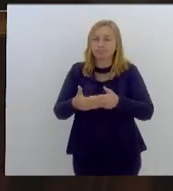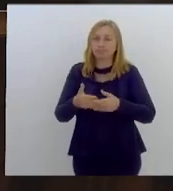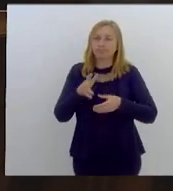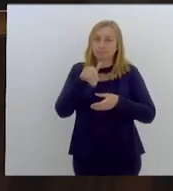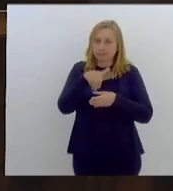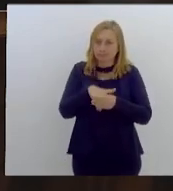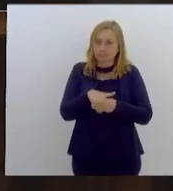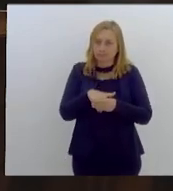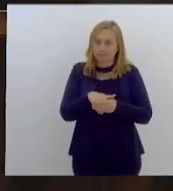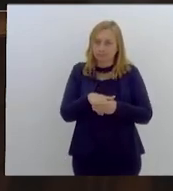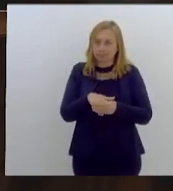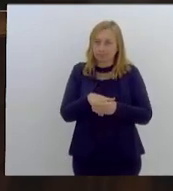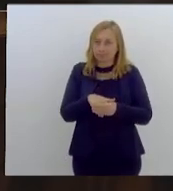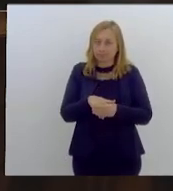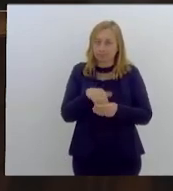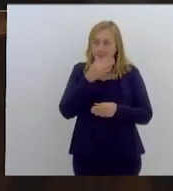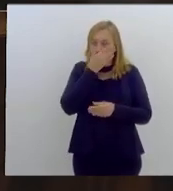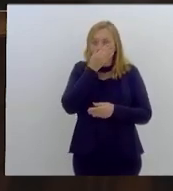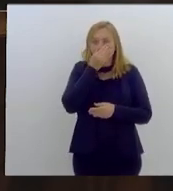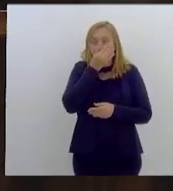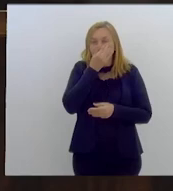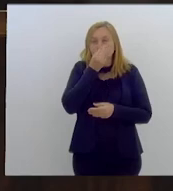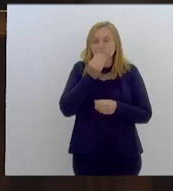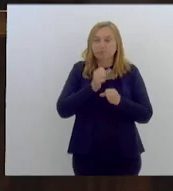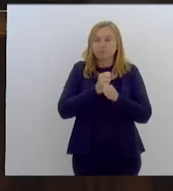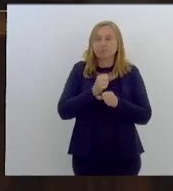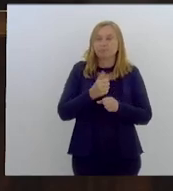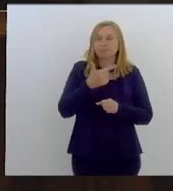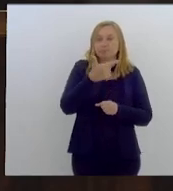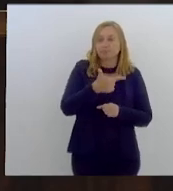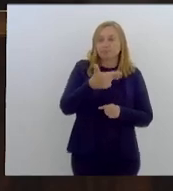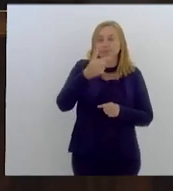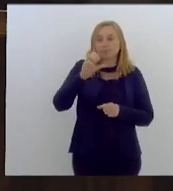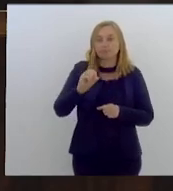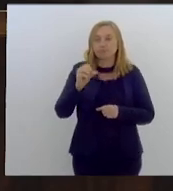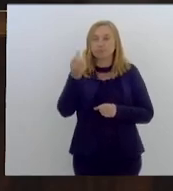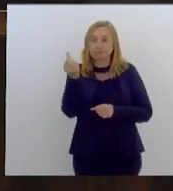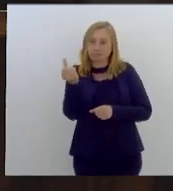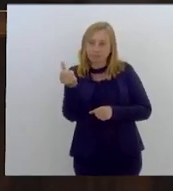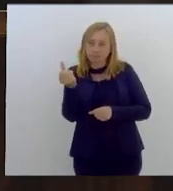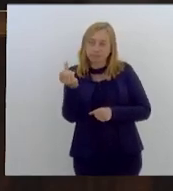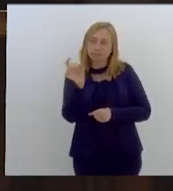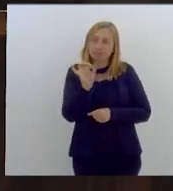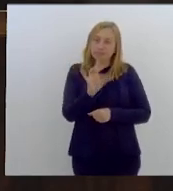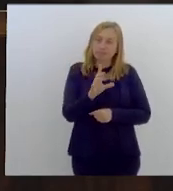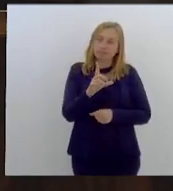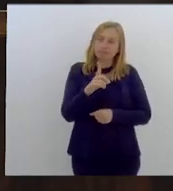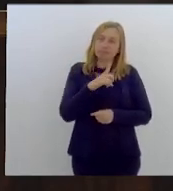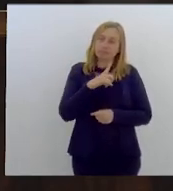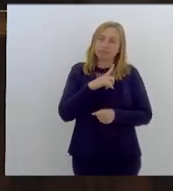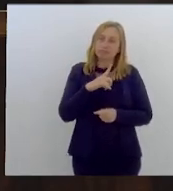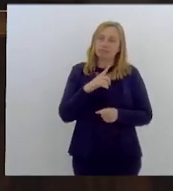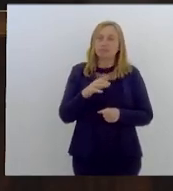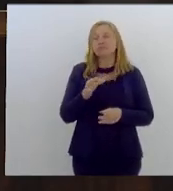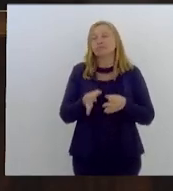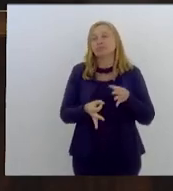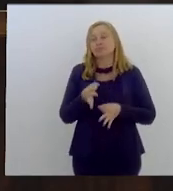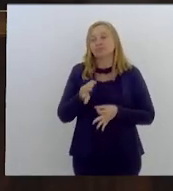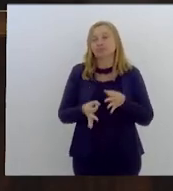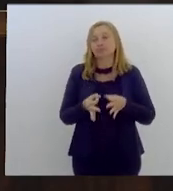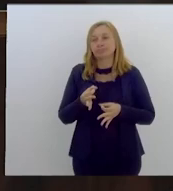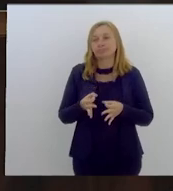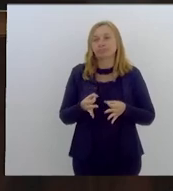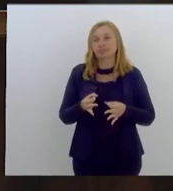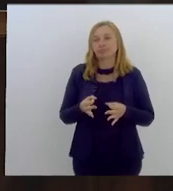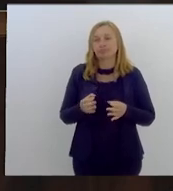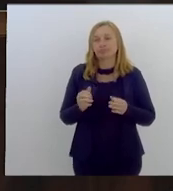votação, isso só vai valer para 2026. Então, tem um trânsito julgado. A Associação